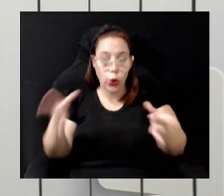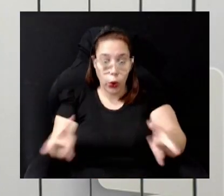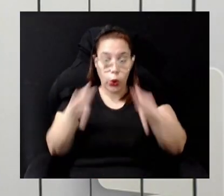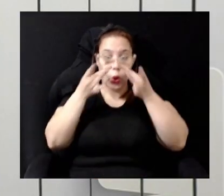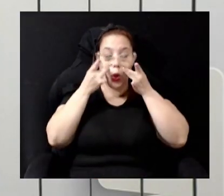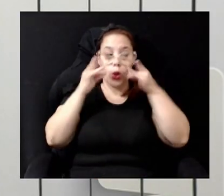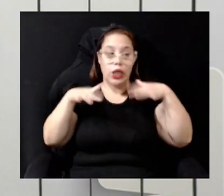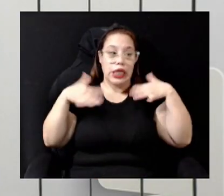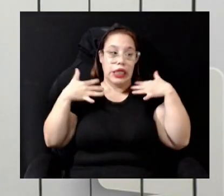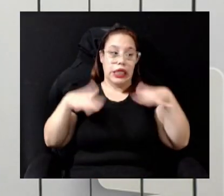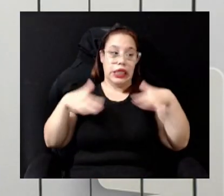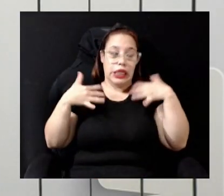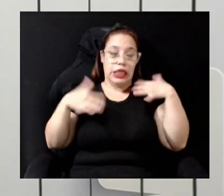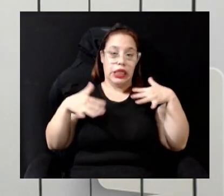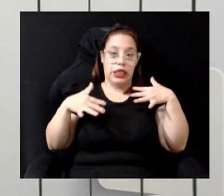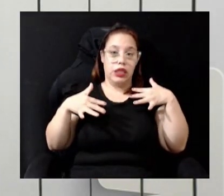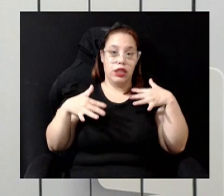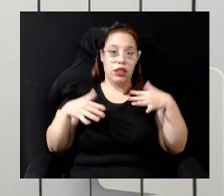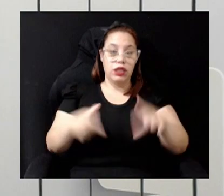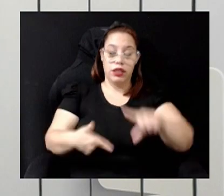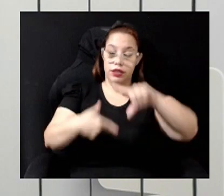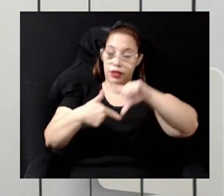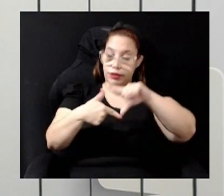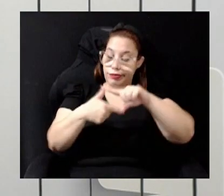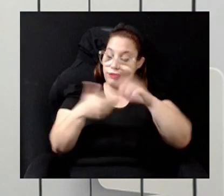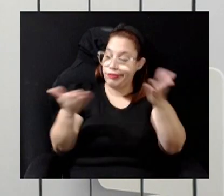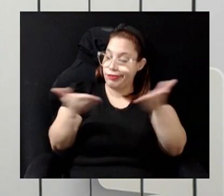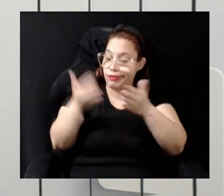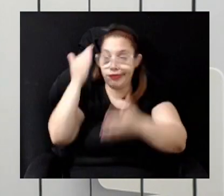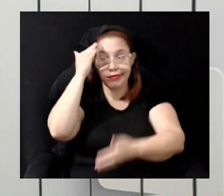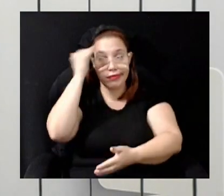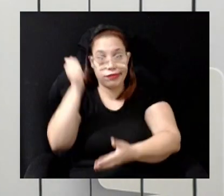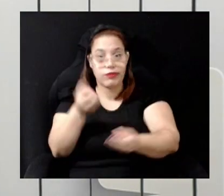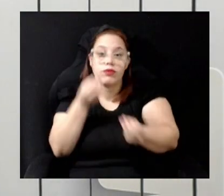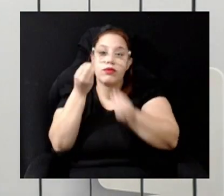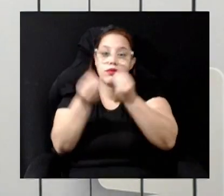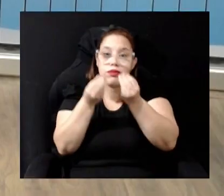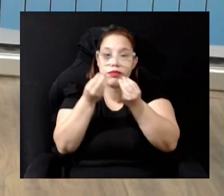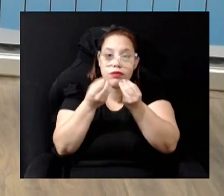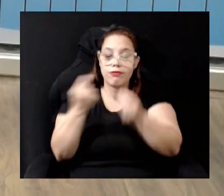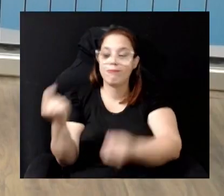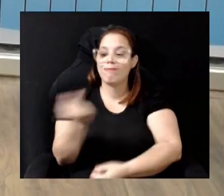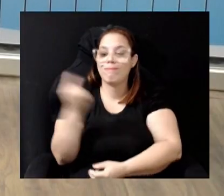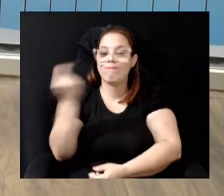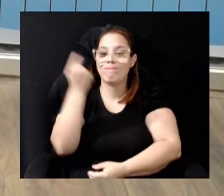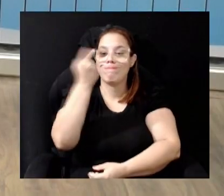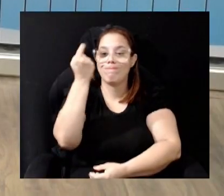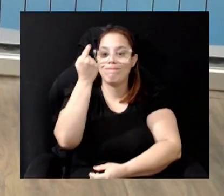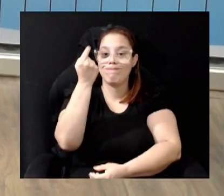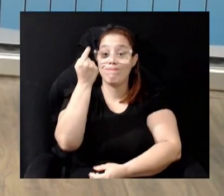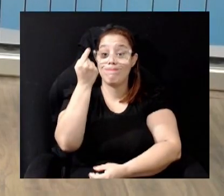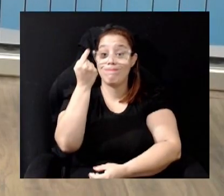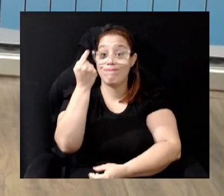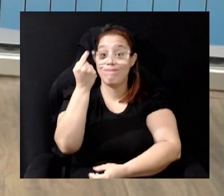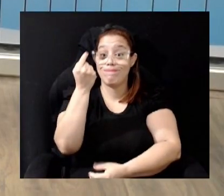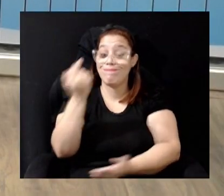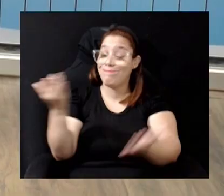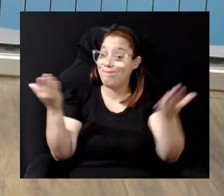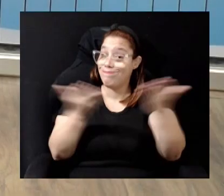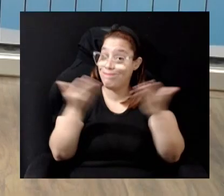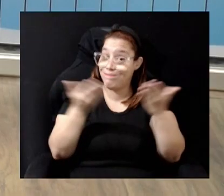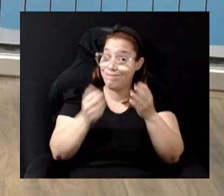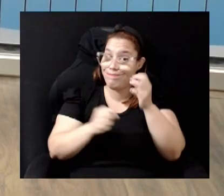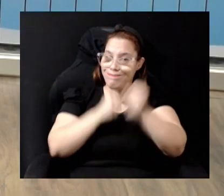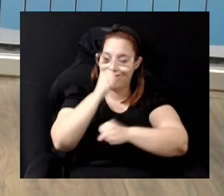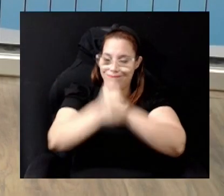ponto. No quadro de hoje, nós vamos saber como se formam os furacões. A partir de agora, é o Giro